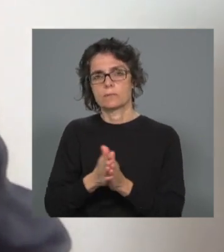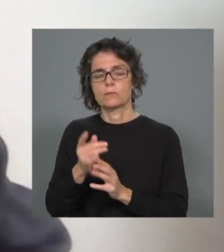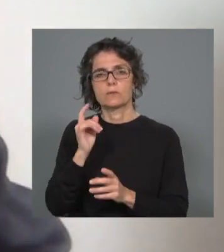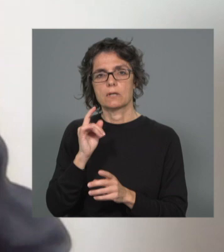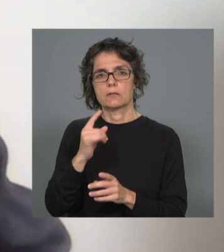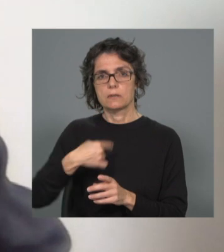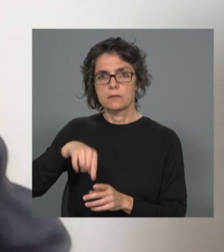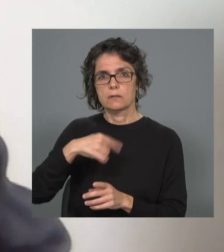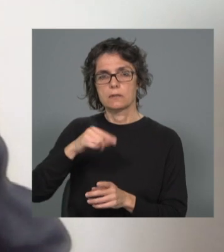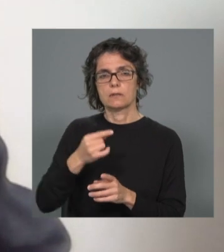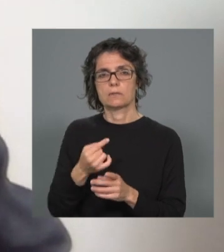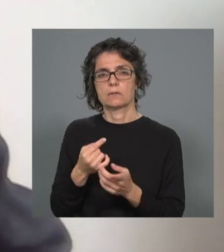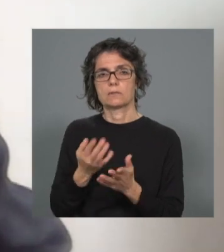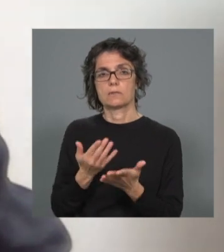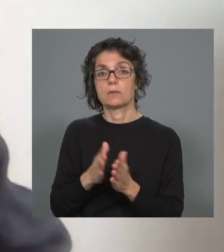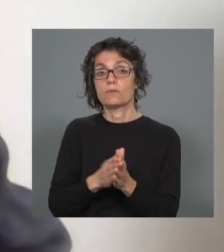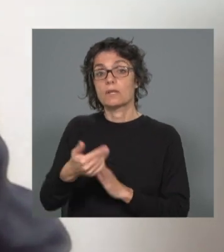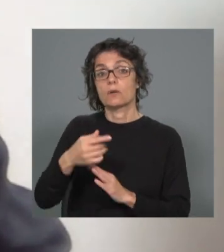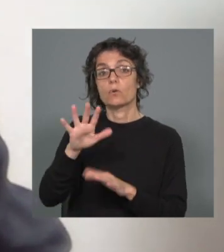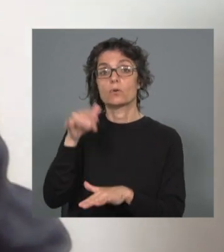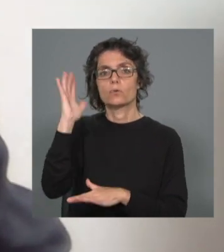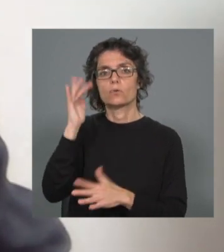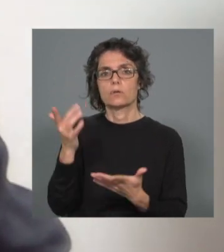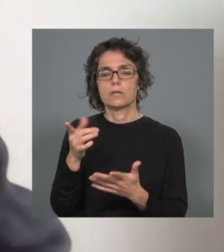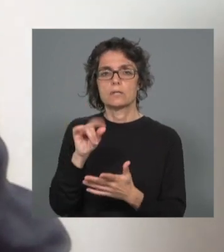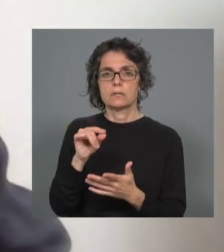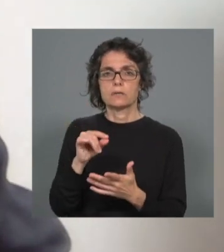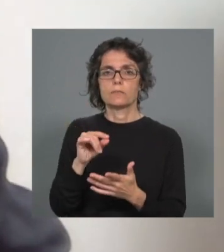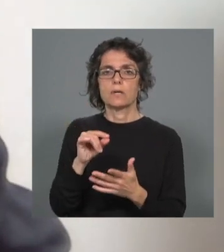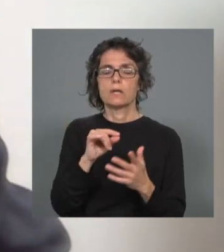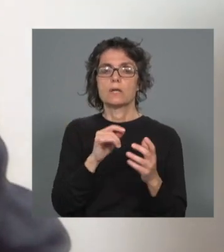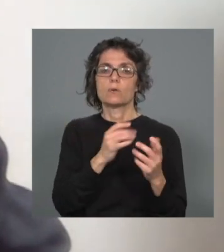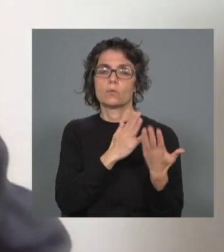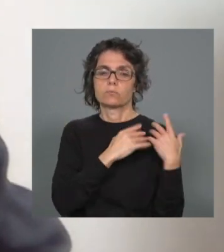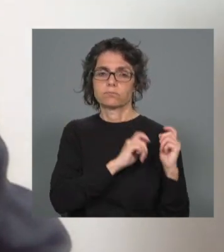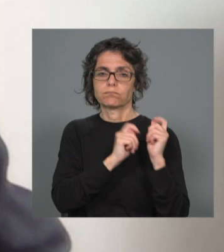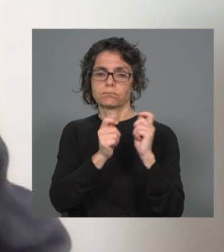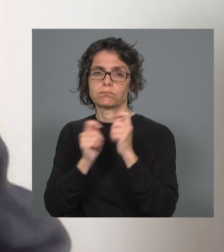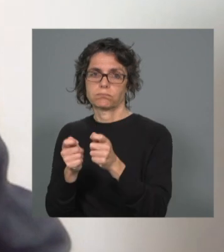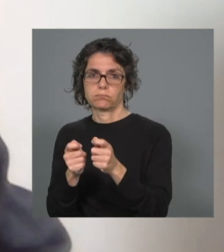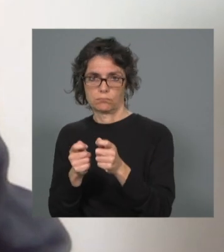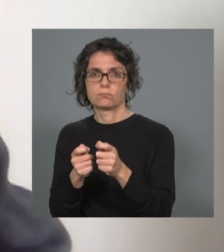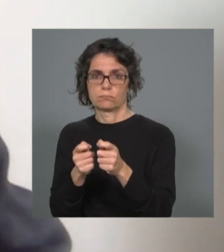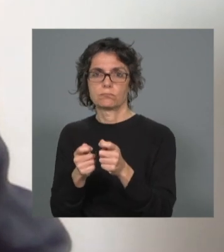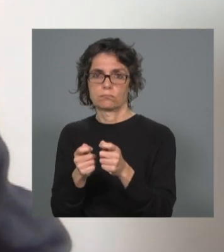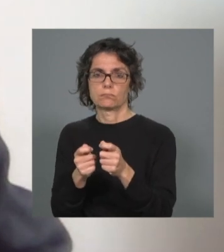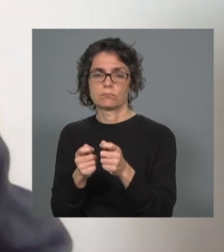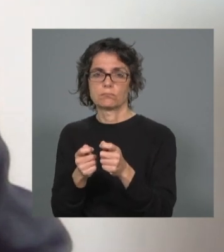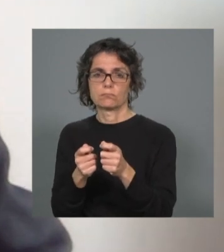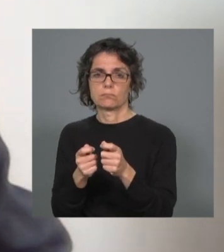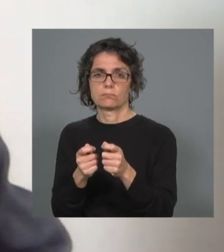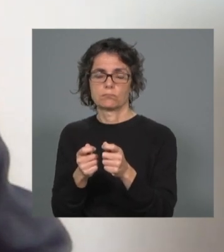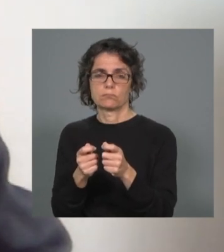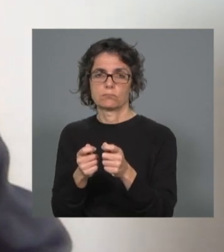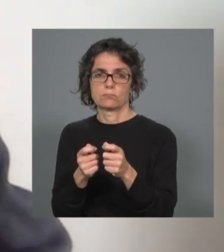conjugada destes três fatores, juntamente com as transferências das competências que estão a ser executadas, as transferências